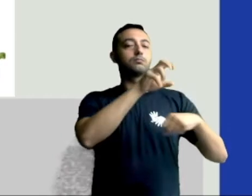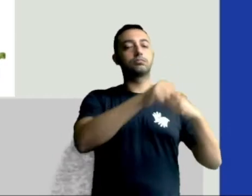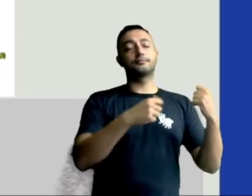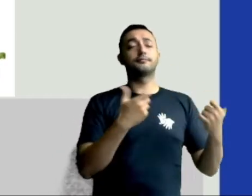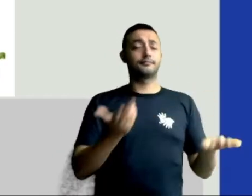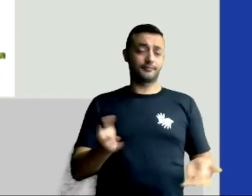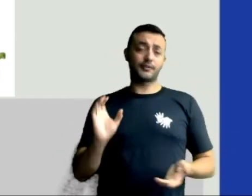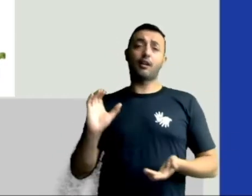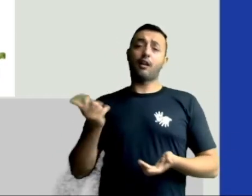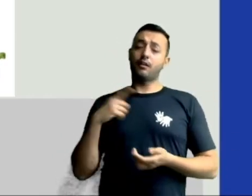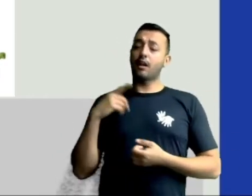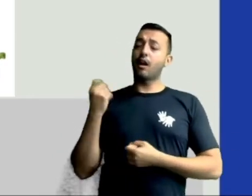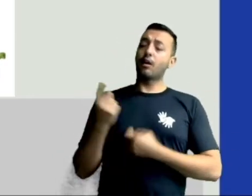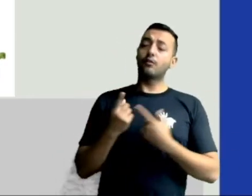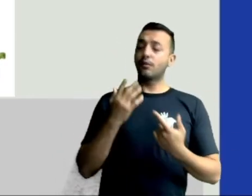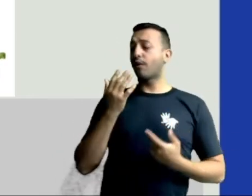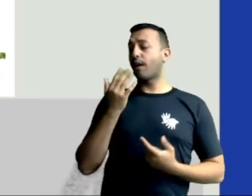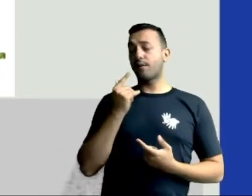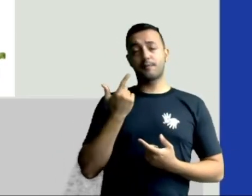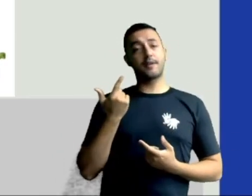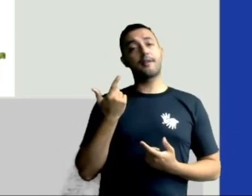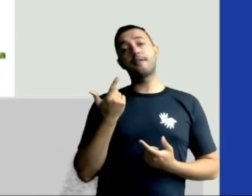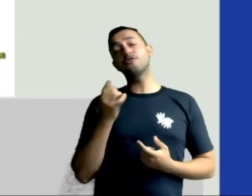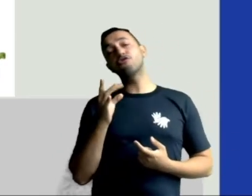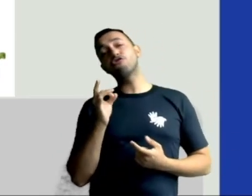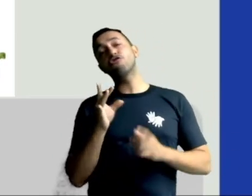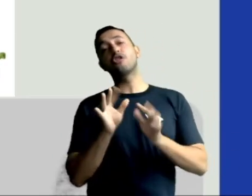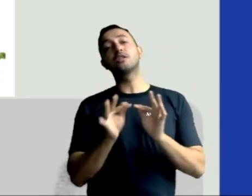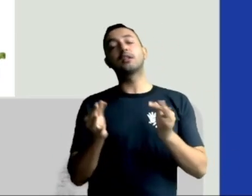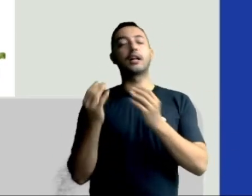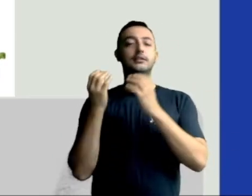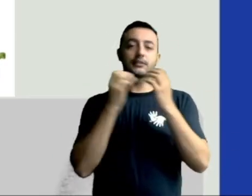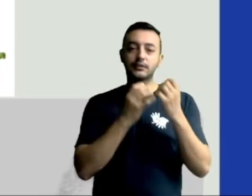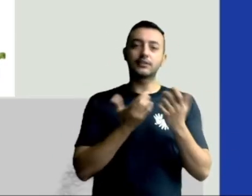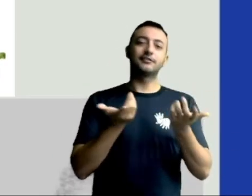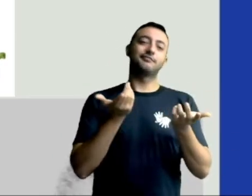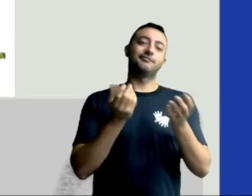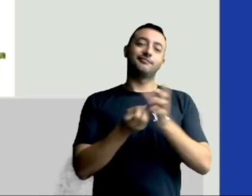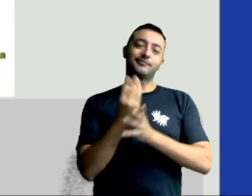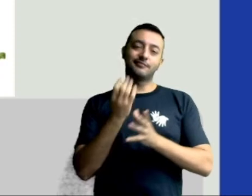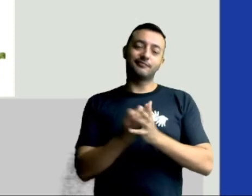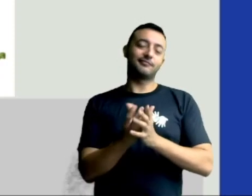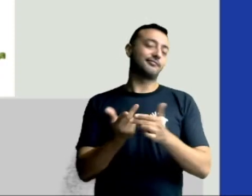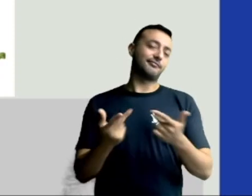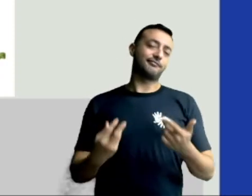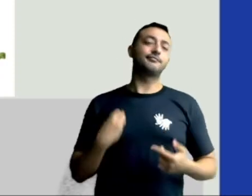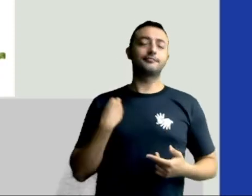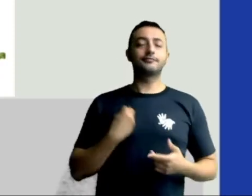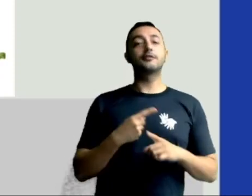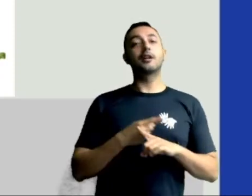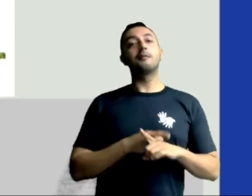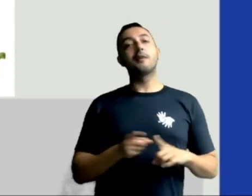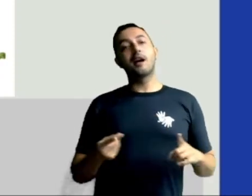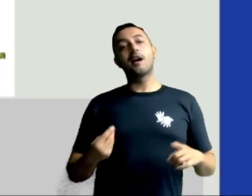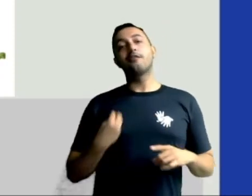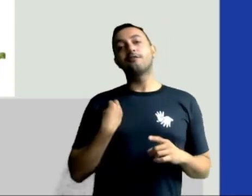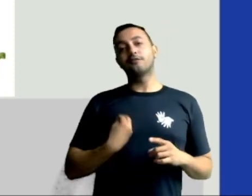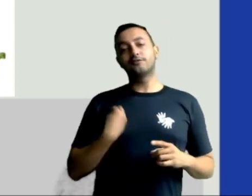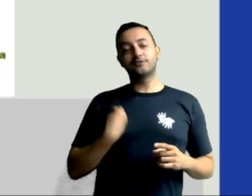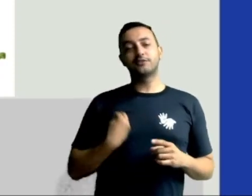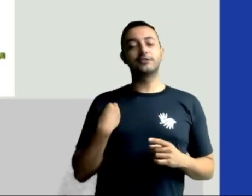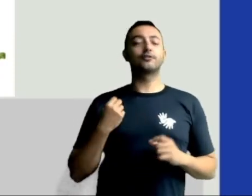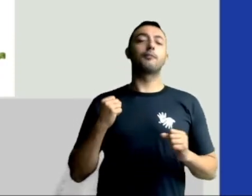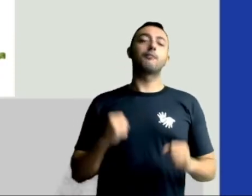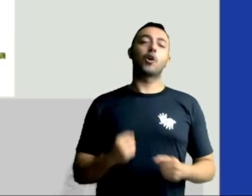de outros animais, que se alimentam apenas de vegetais, plantas, que também são seres vivos. Mas um ser vivo sempre pode